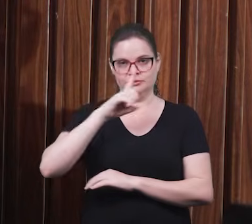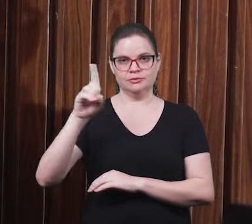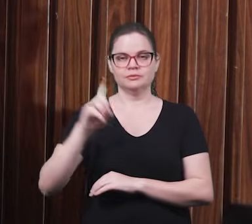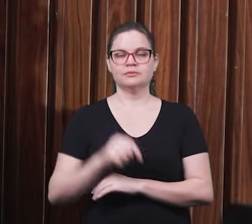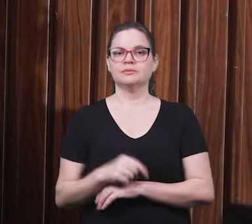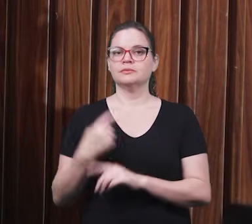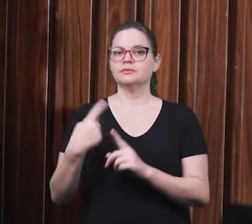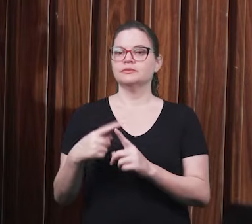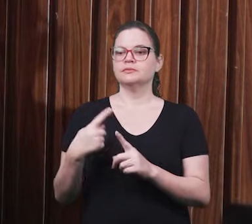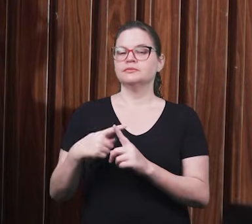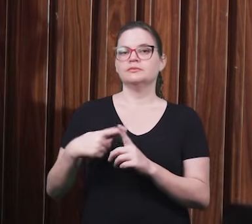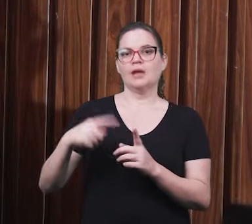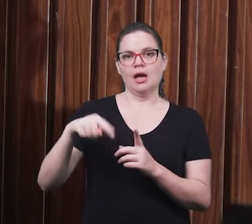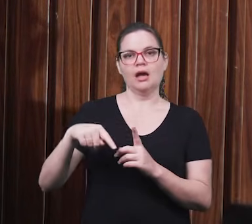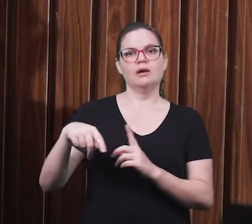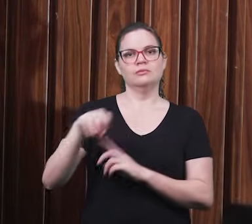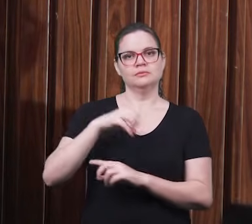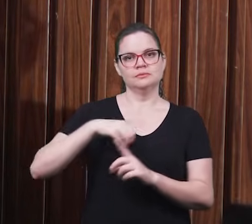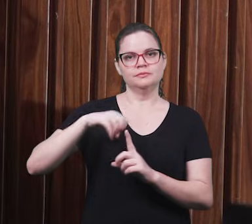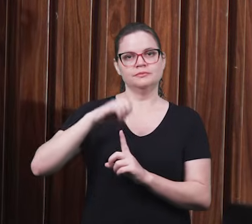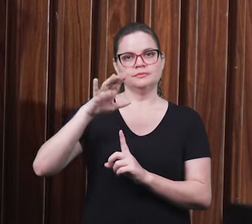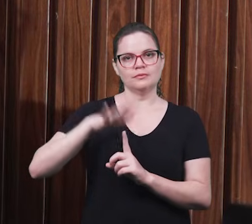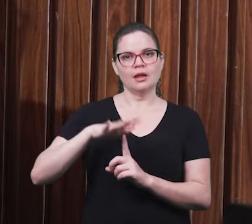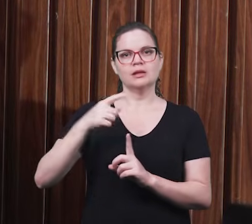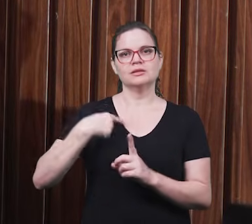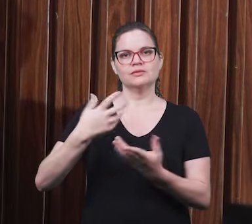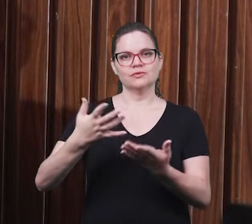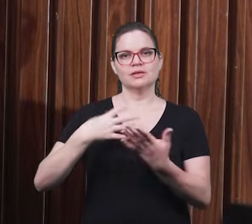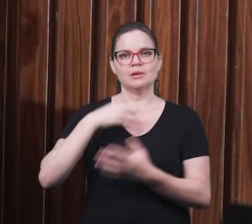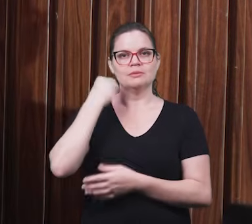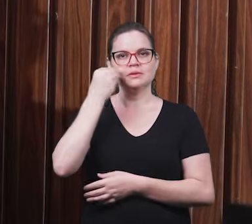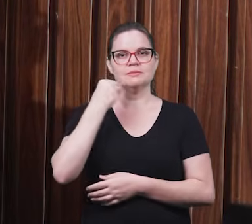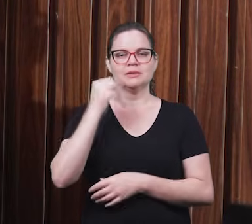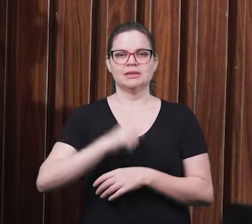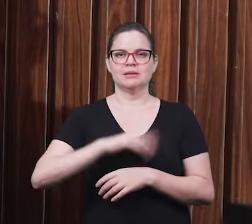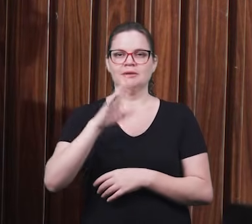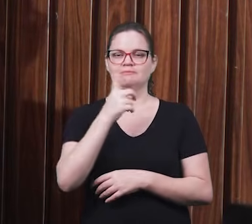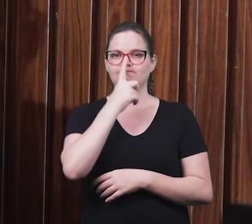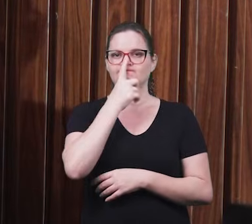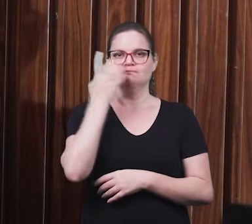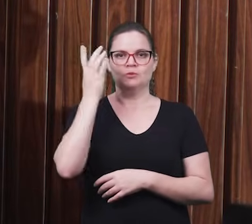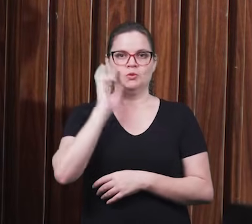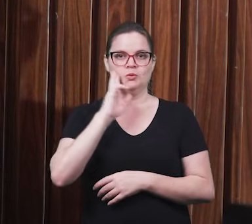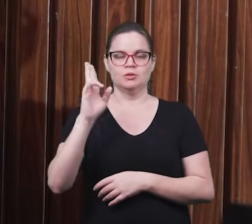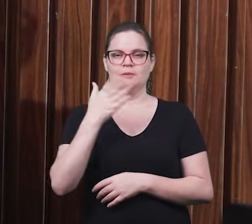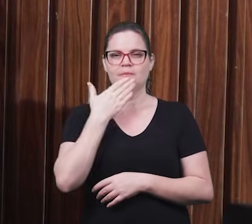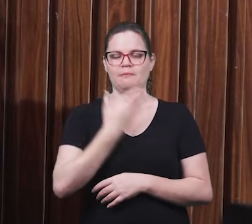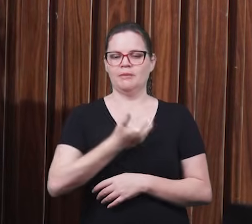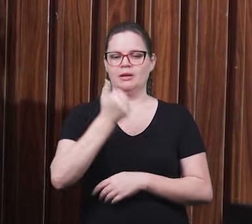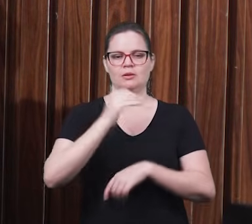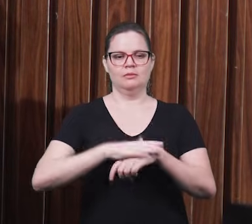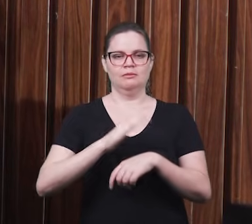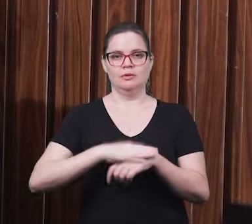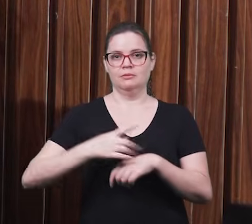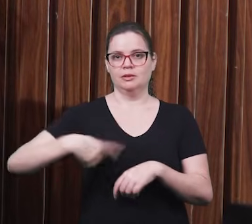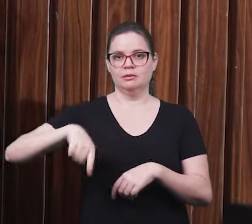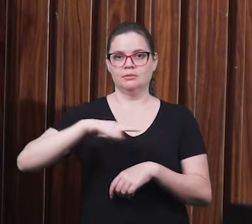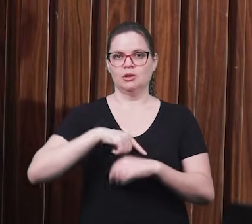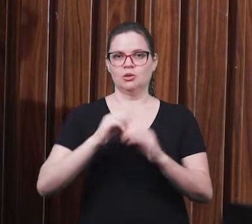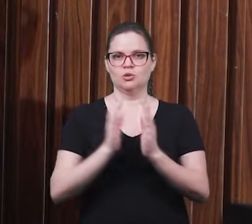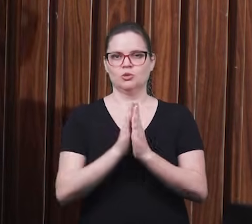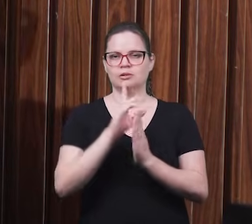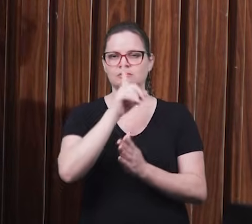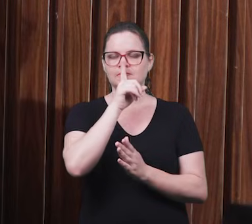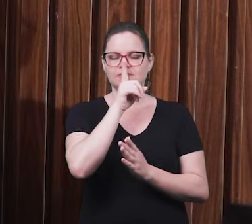Deus. É um recurso para aqueles que querem uma experiência mais profunda na presença do Senhor. É o melhor momento para nós orarmos,